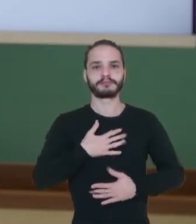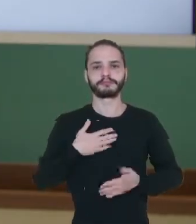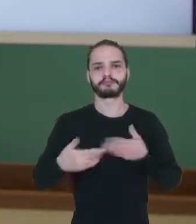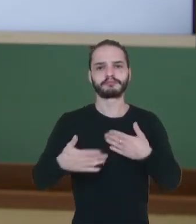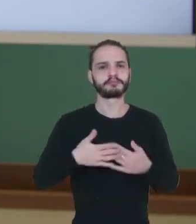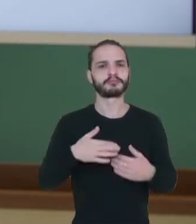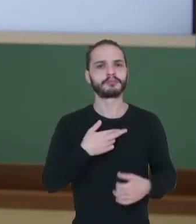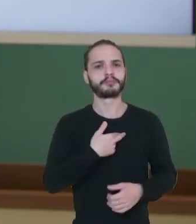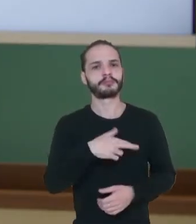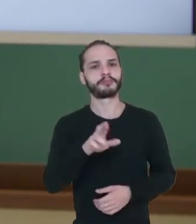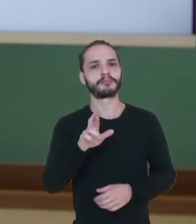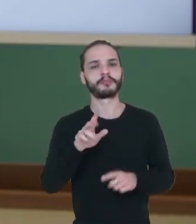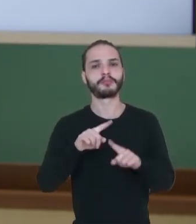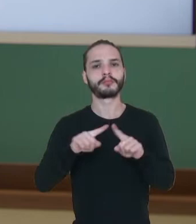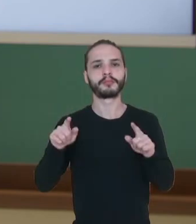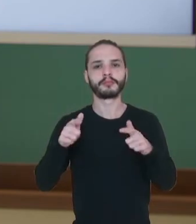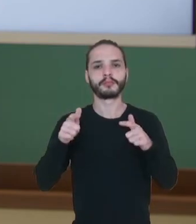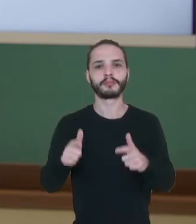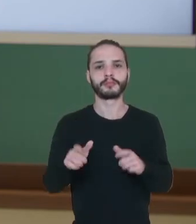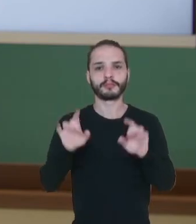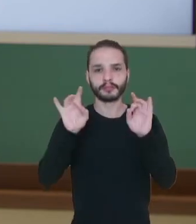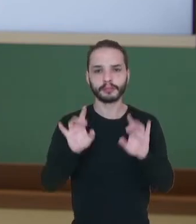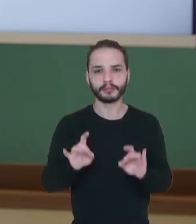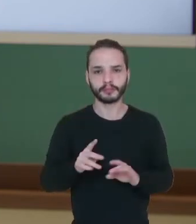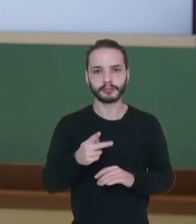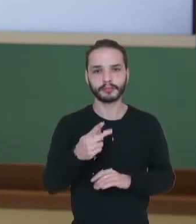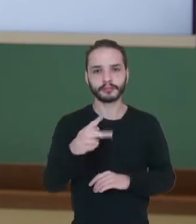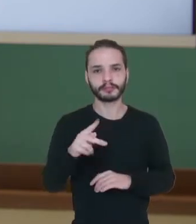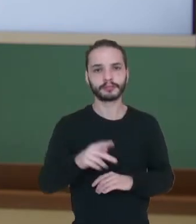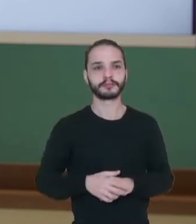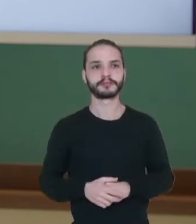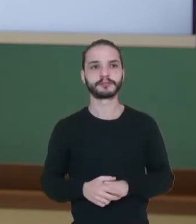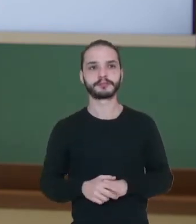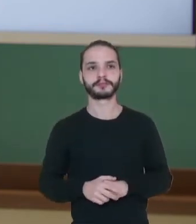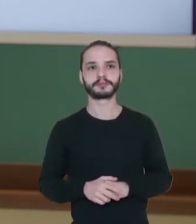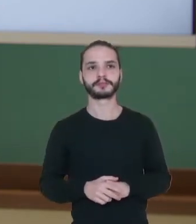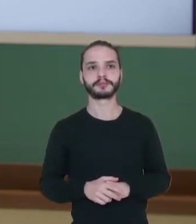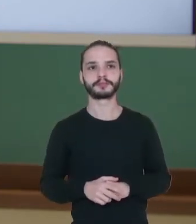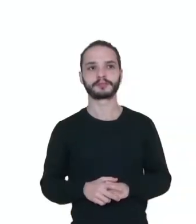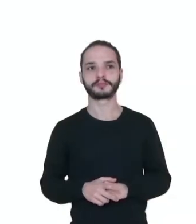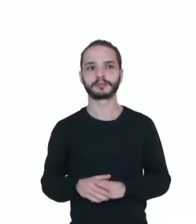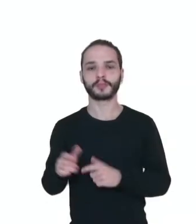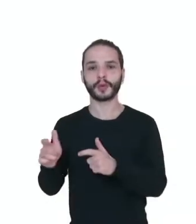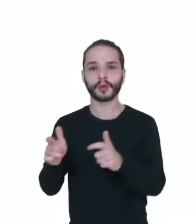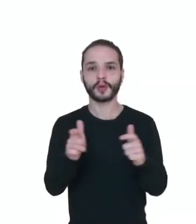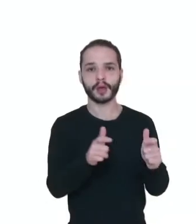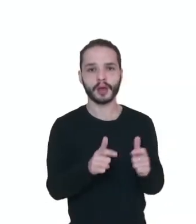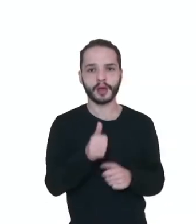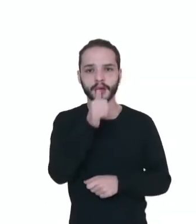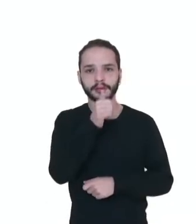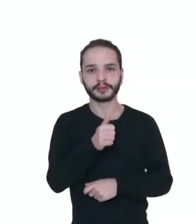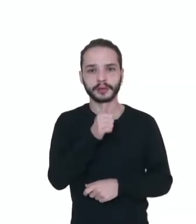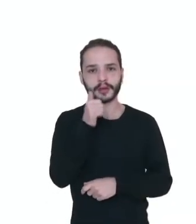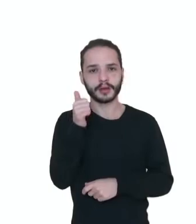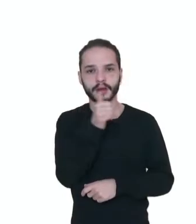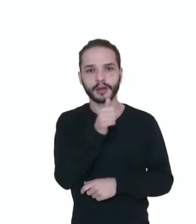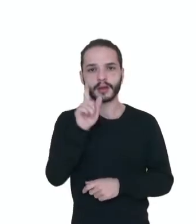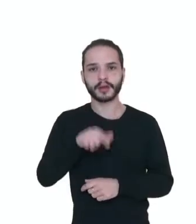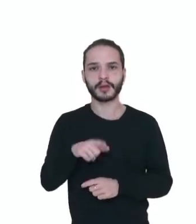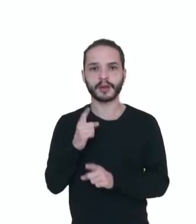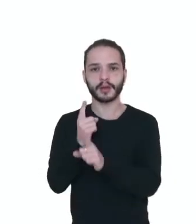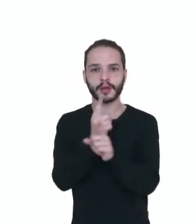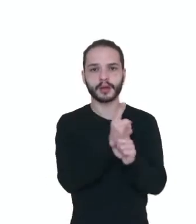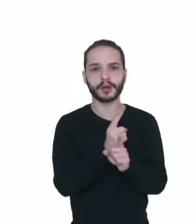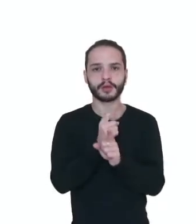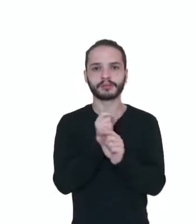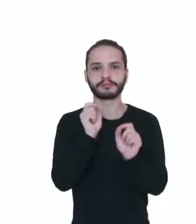de religião, um lugar especial para você? Bom, os lugares sagrados são espaços destinados ao encontro com o transcendente, ou seja,